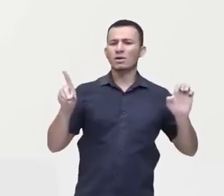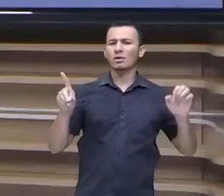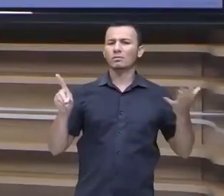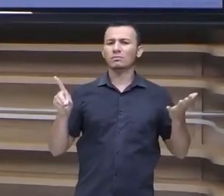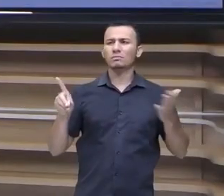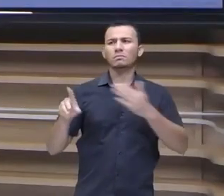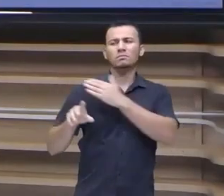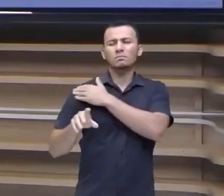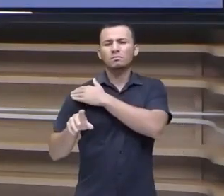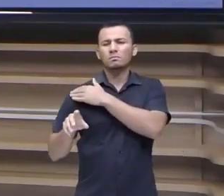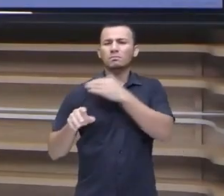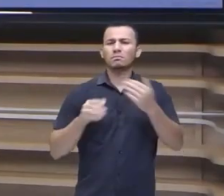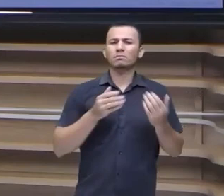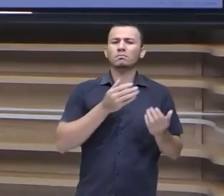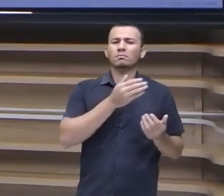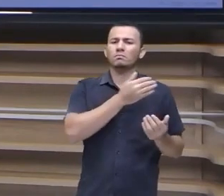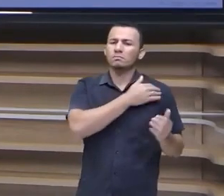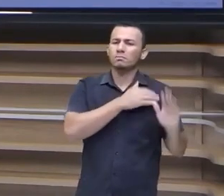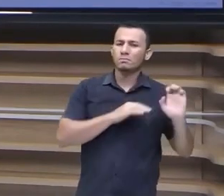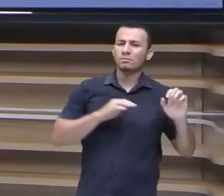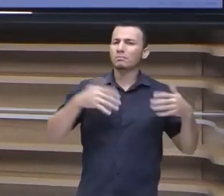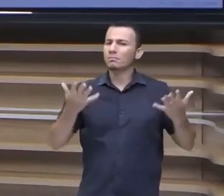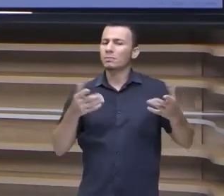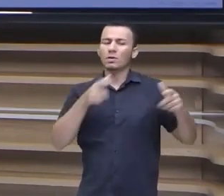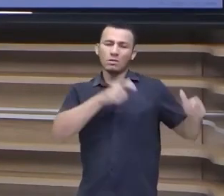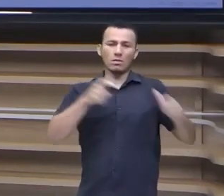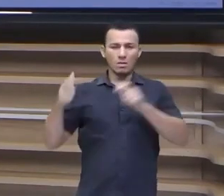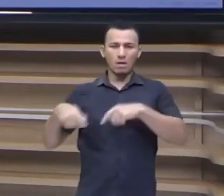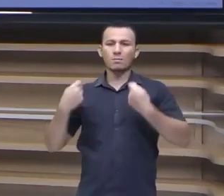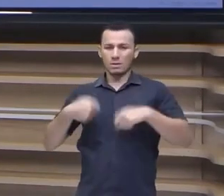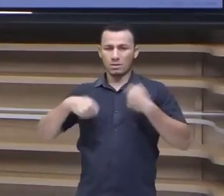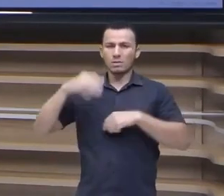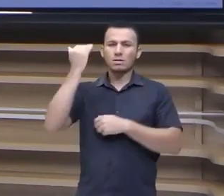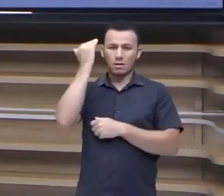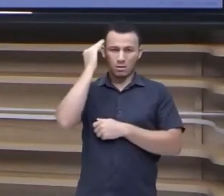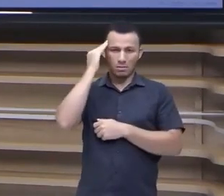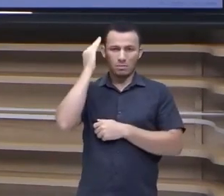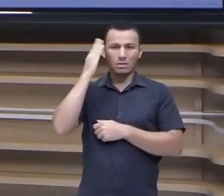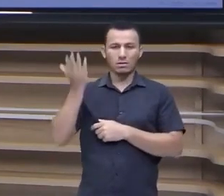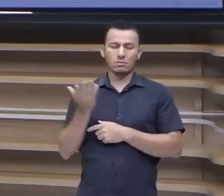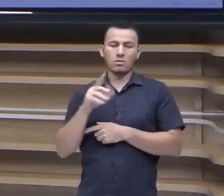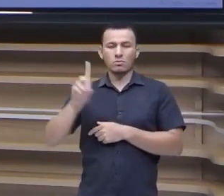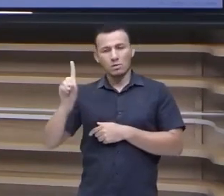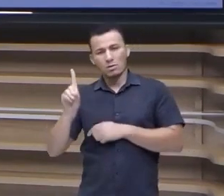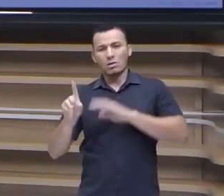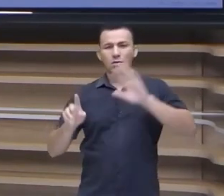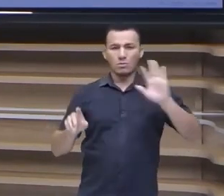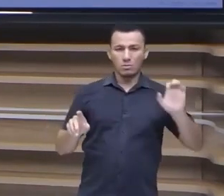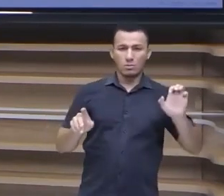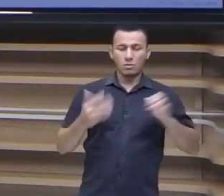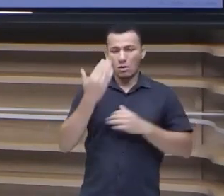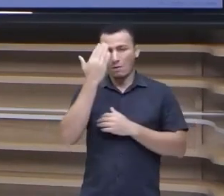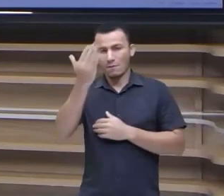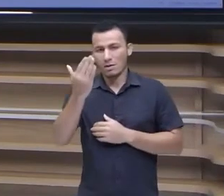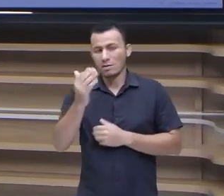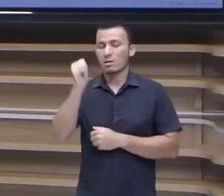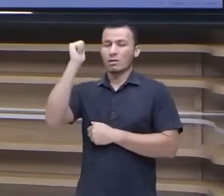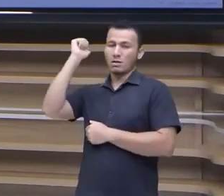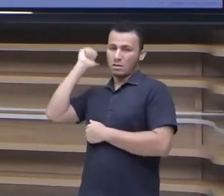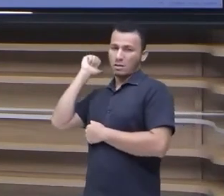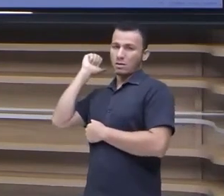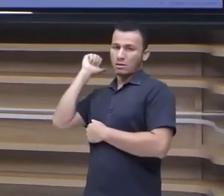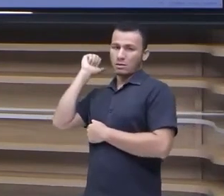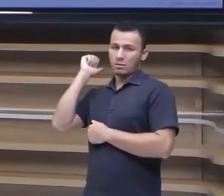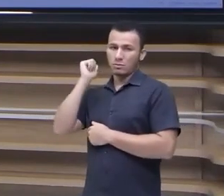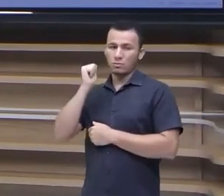a minha posição. Dependendo da minha posição, que eu vou falar se eu estou na direita, se eu estou na esquerda, se eu estou na frente, se eu estou atrás,